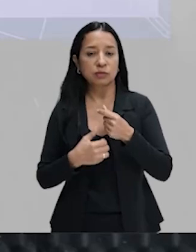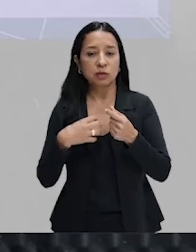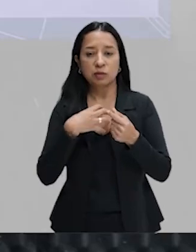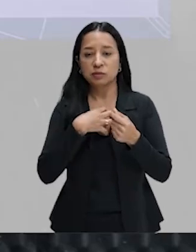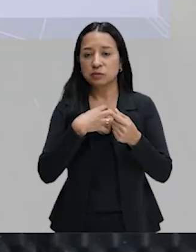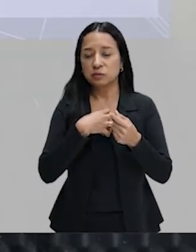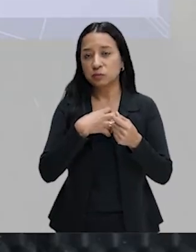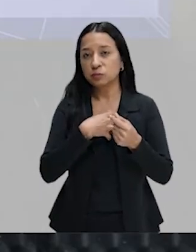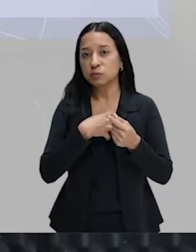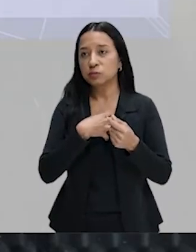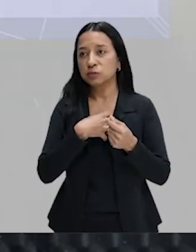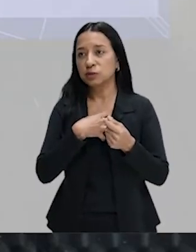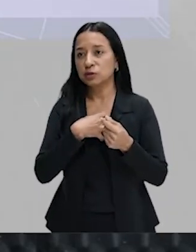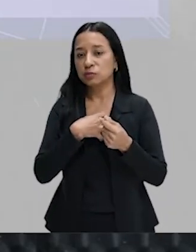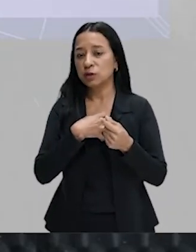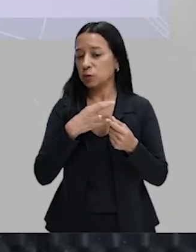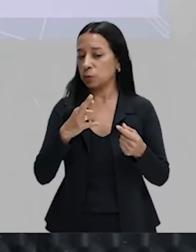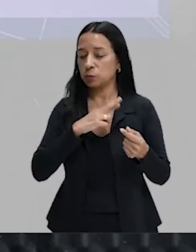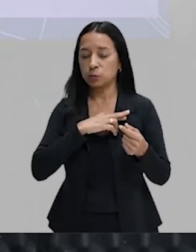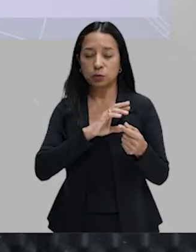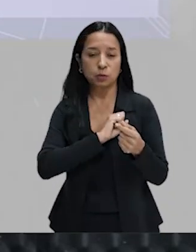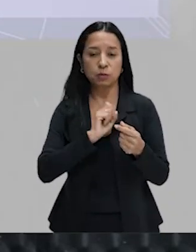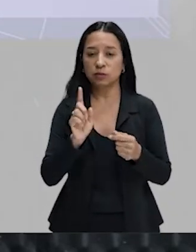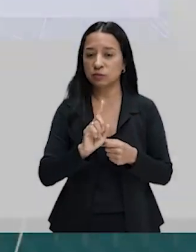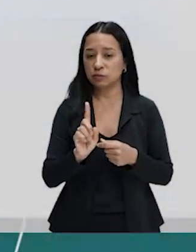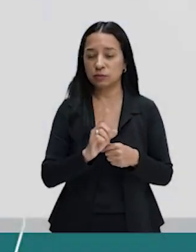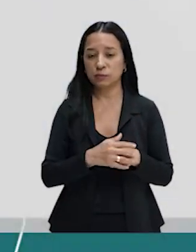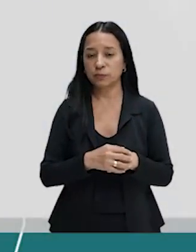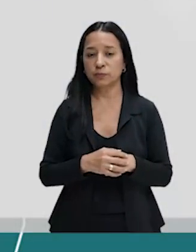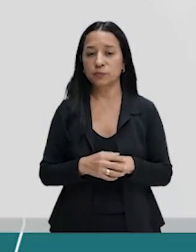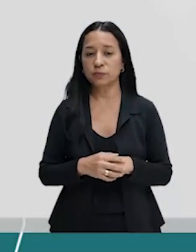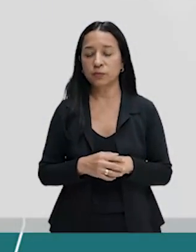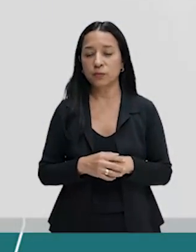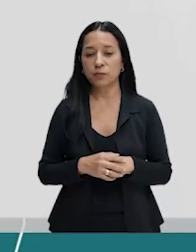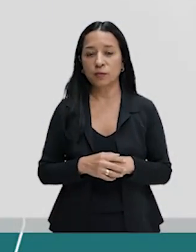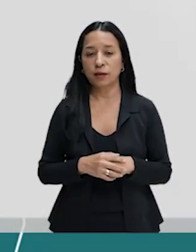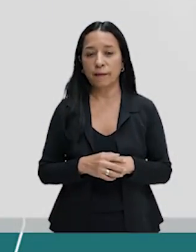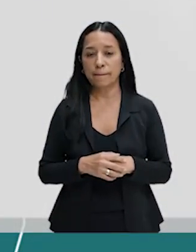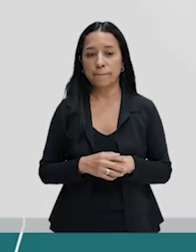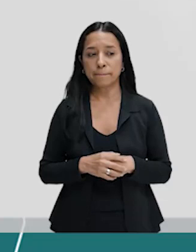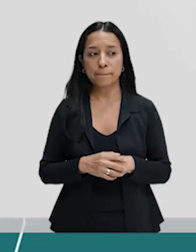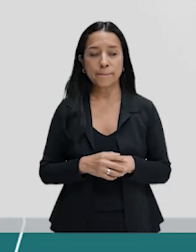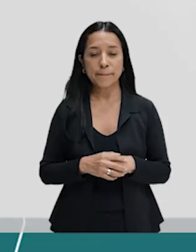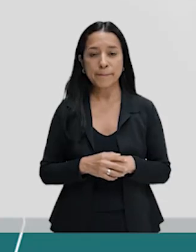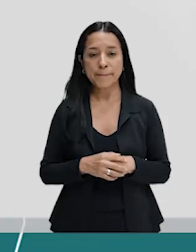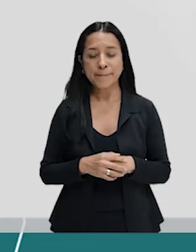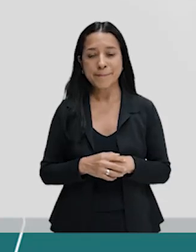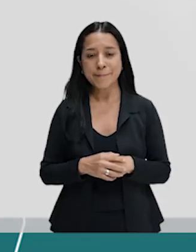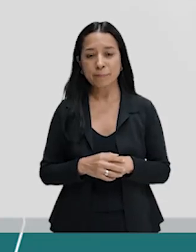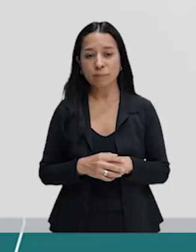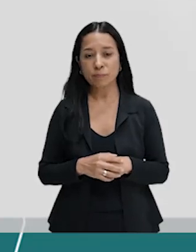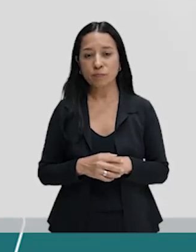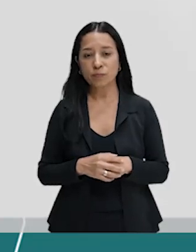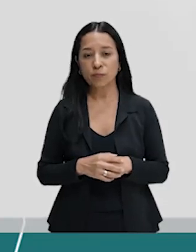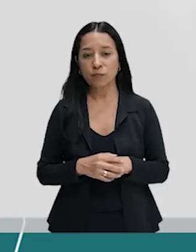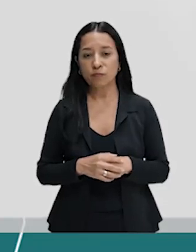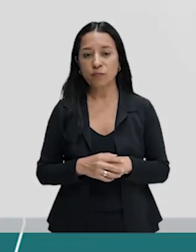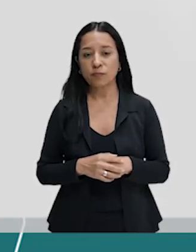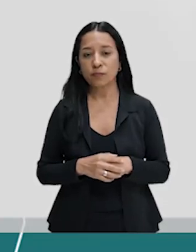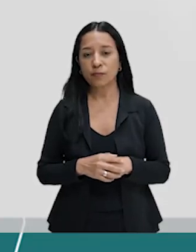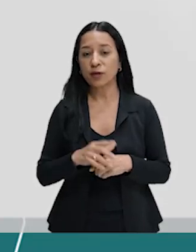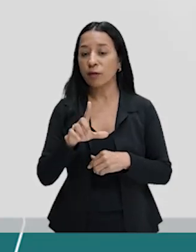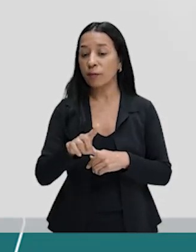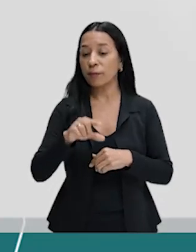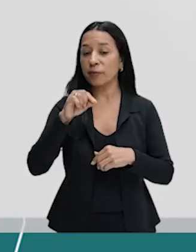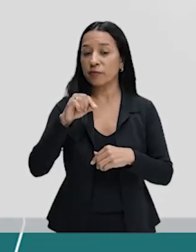sentimento lá romântico, não podemos confundir. Arte pela arte, busca da perfeição formal e